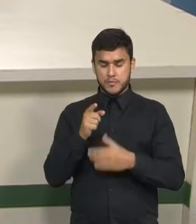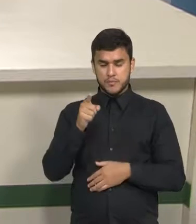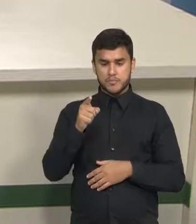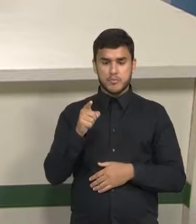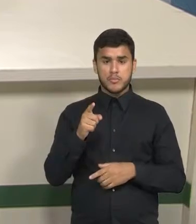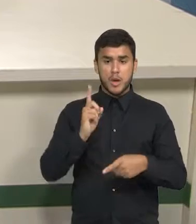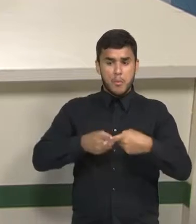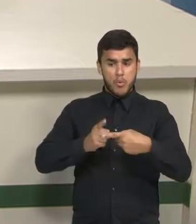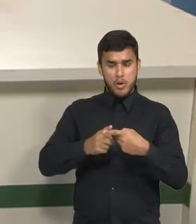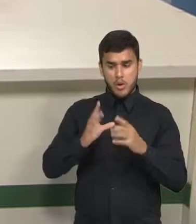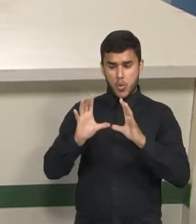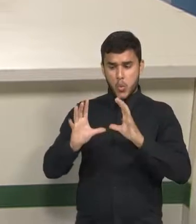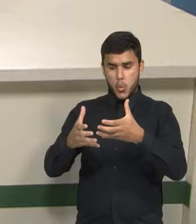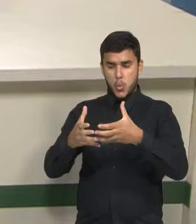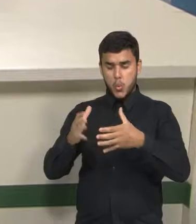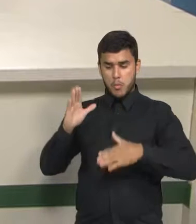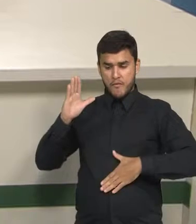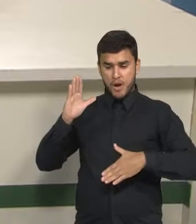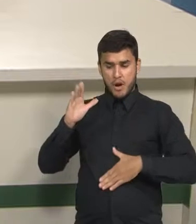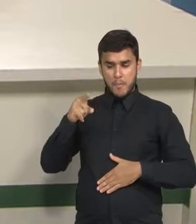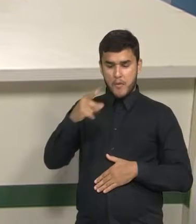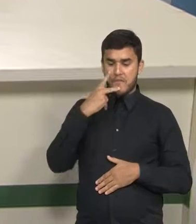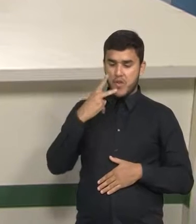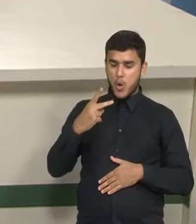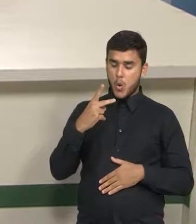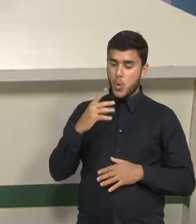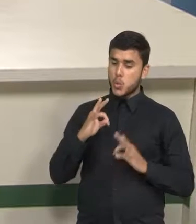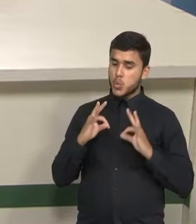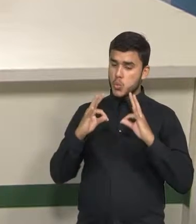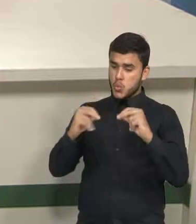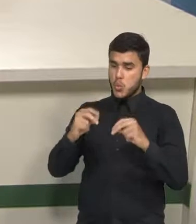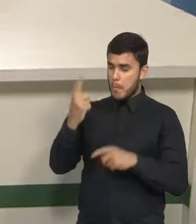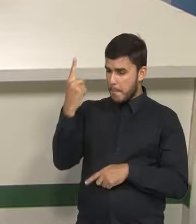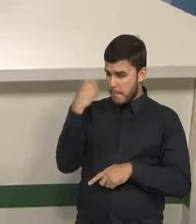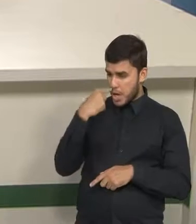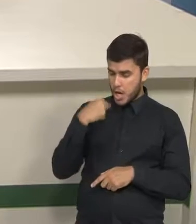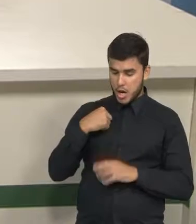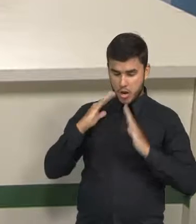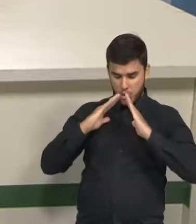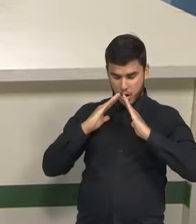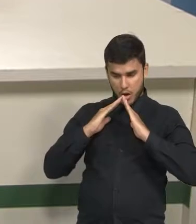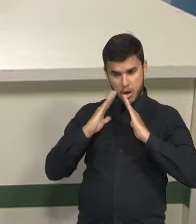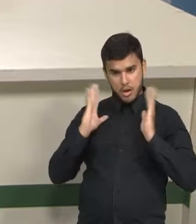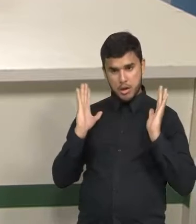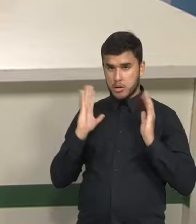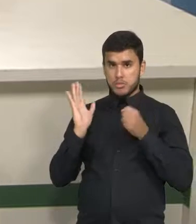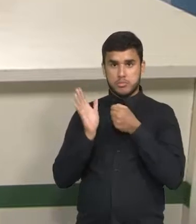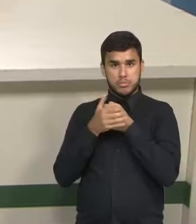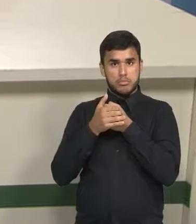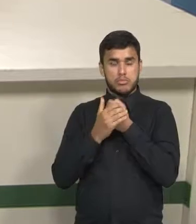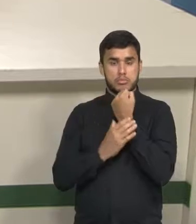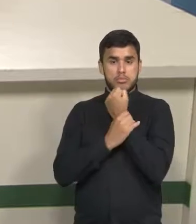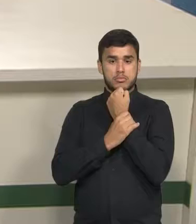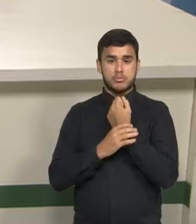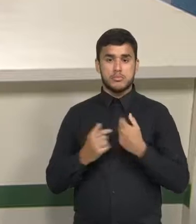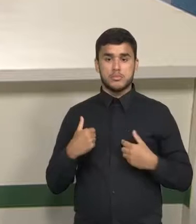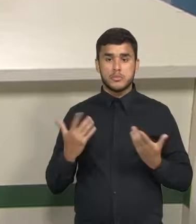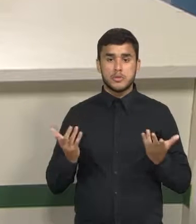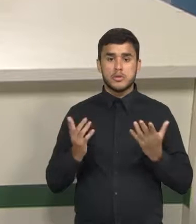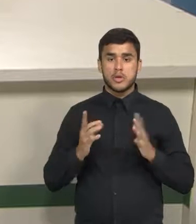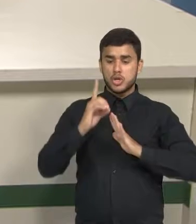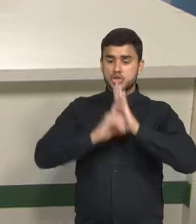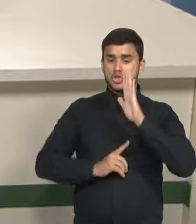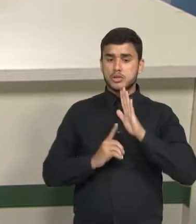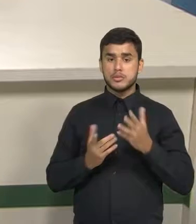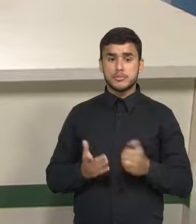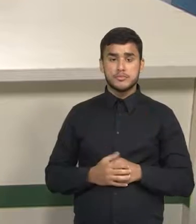do narcotráfico, não existe Estado Democrático de Direito. No momento em que uma pessoa sai da sua casa, não tem o direito de ir e vir. Recebeu a sua